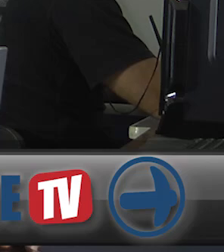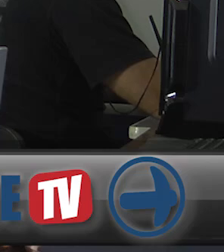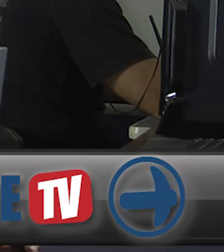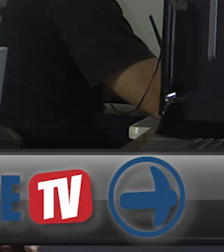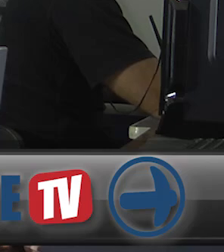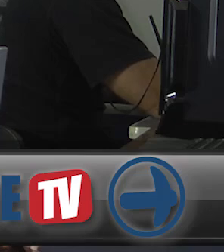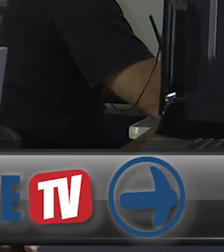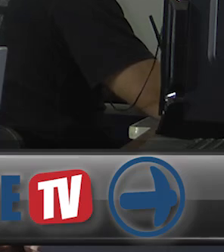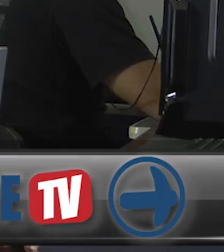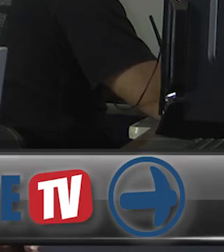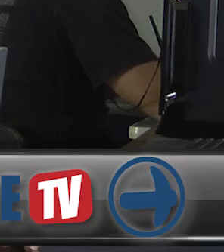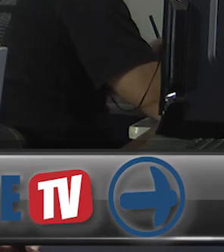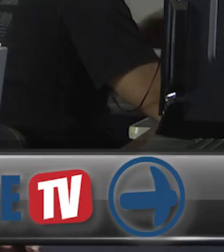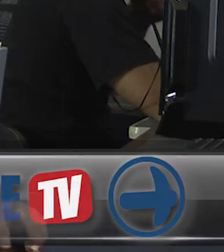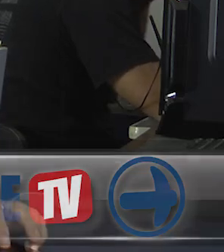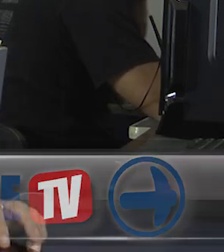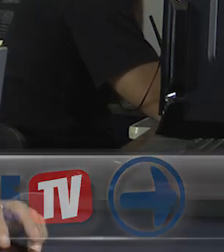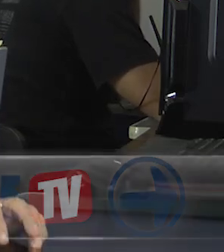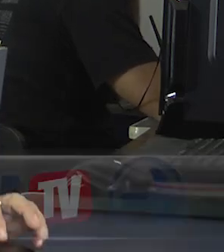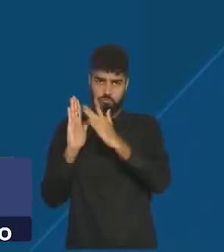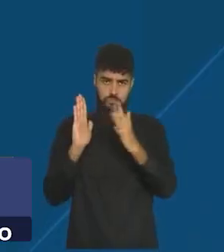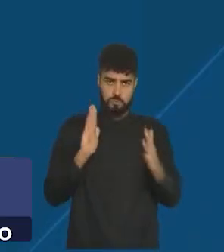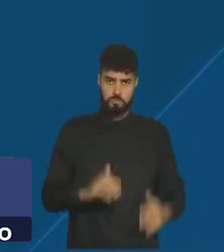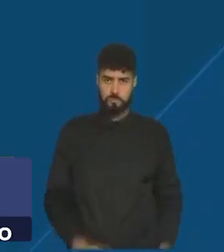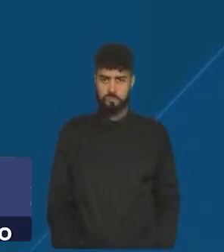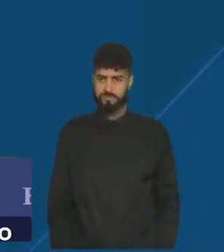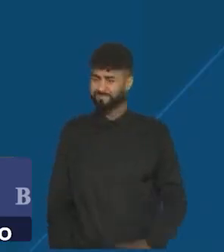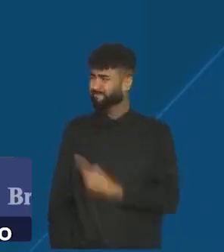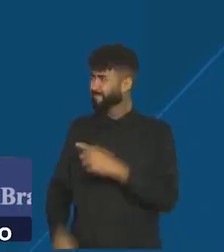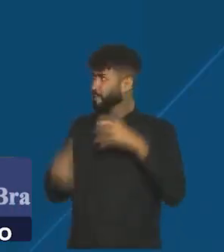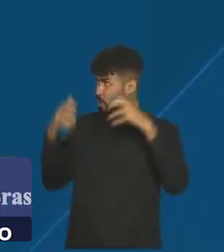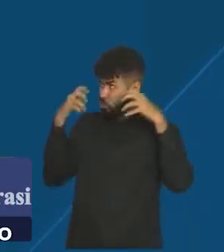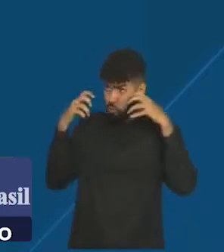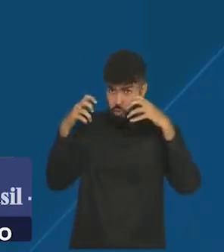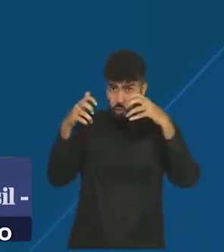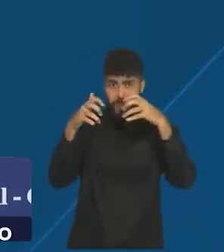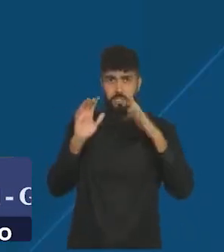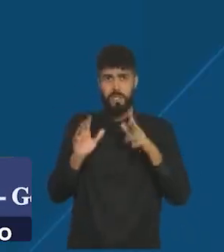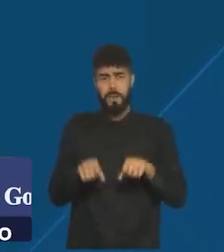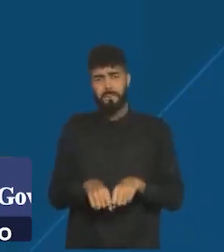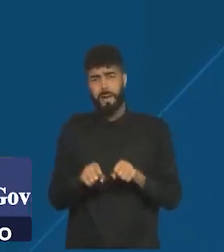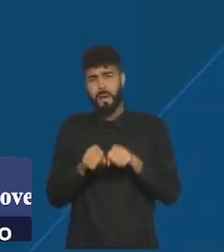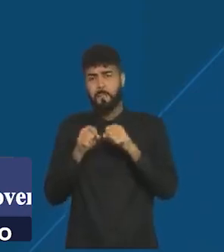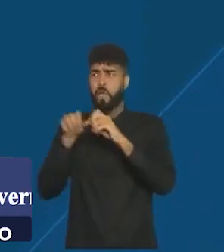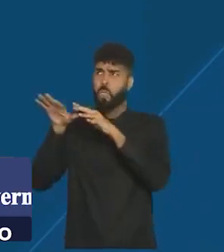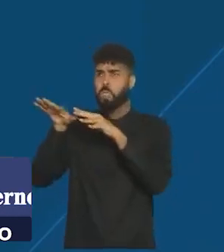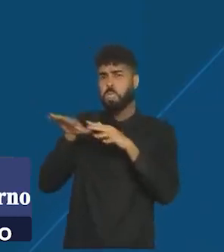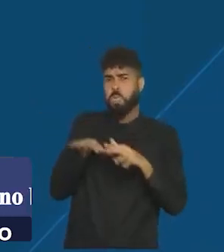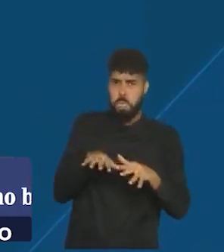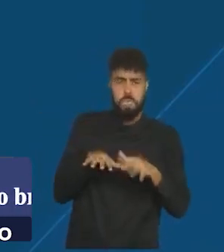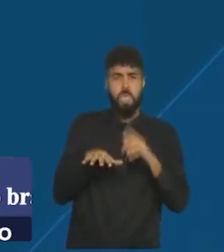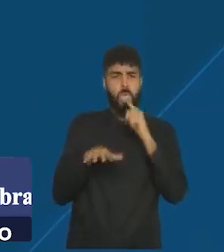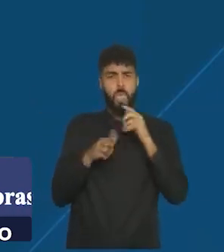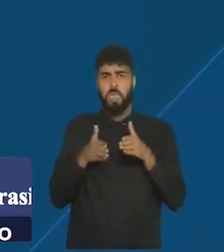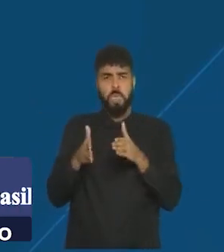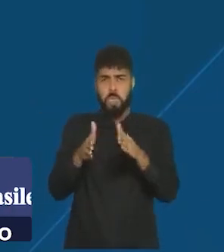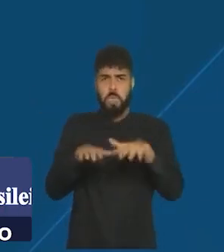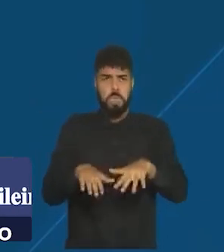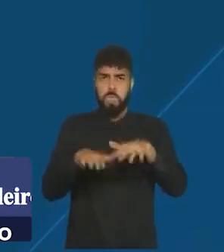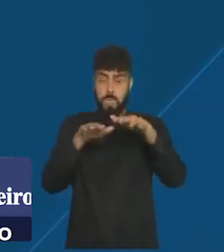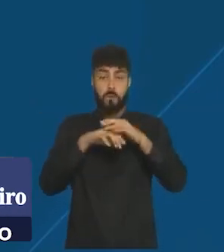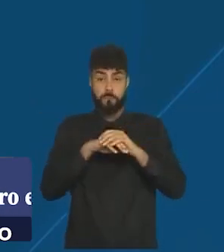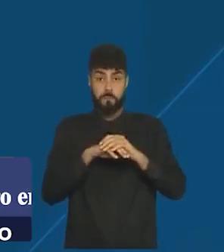nesta terça-feira dia 22 em Magé a Prefeitura de Magé através da Secretaria de Assistência Social e direitos